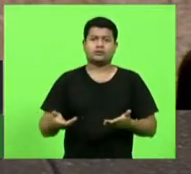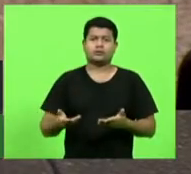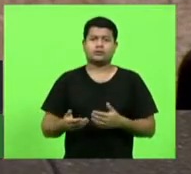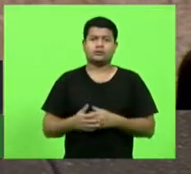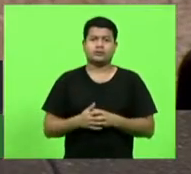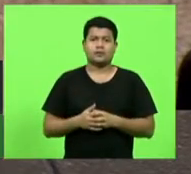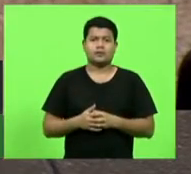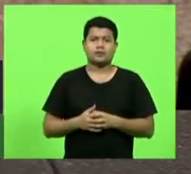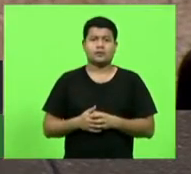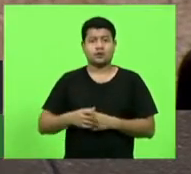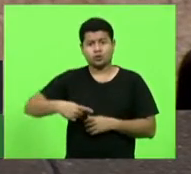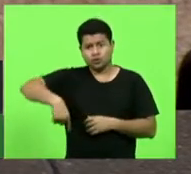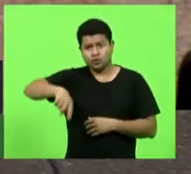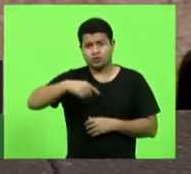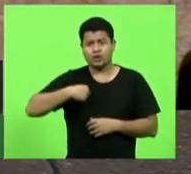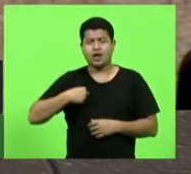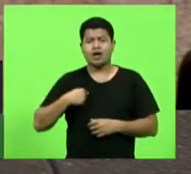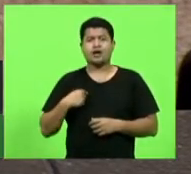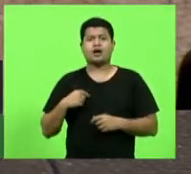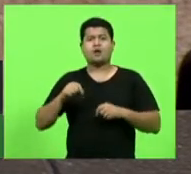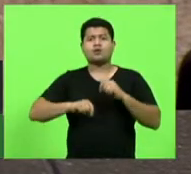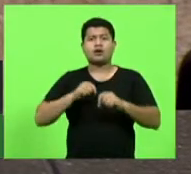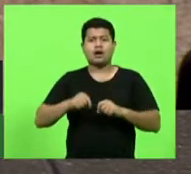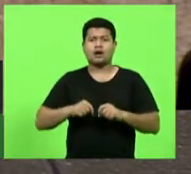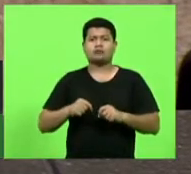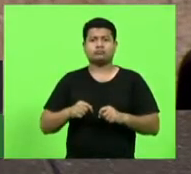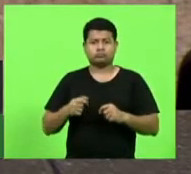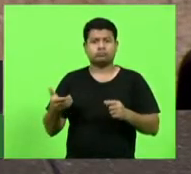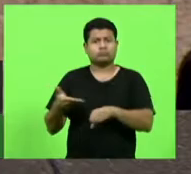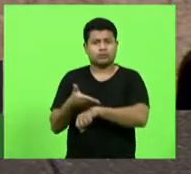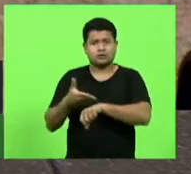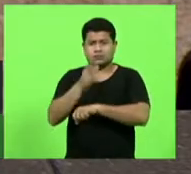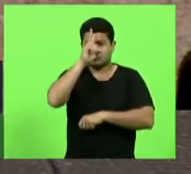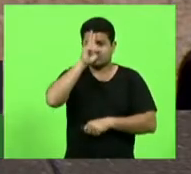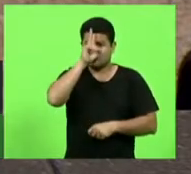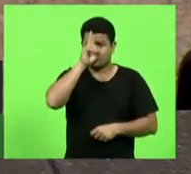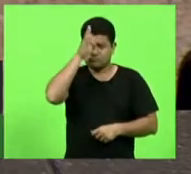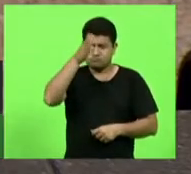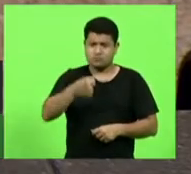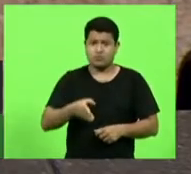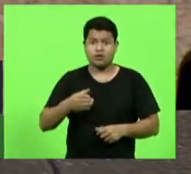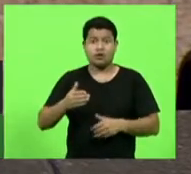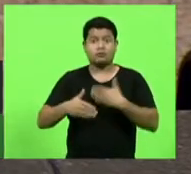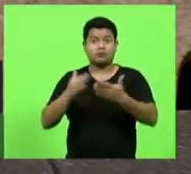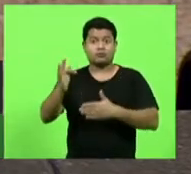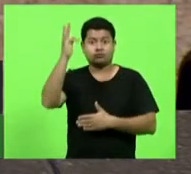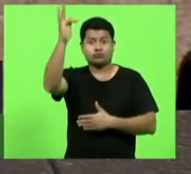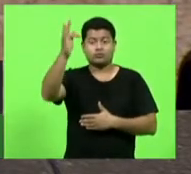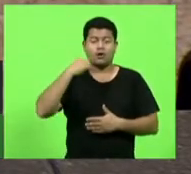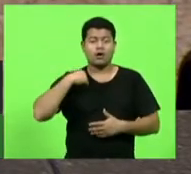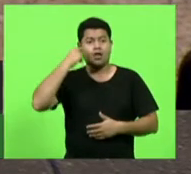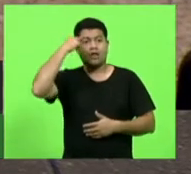Nós estamos escrevendo nossa história aqui. Vamos ver como nós seremos lembrados no futuro.